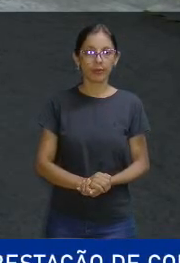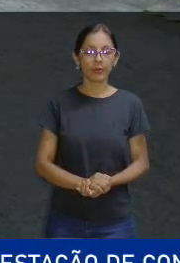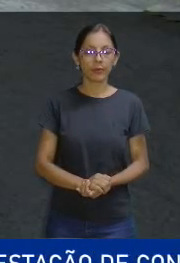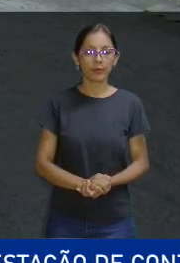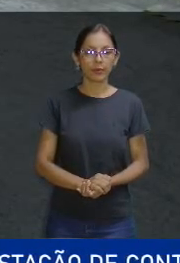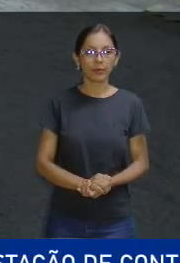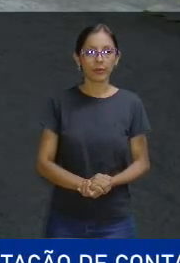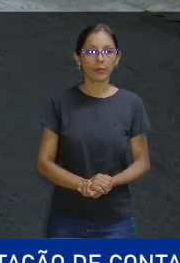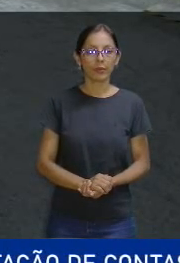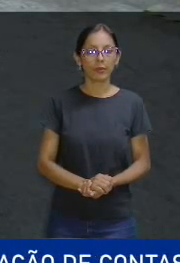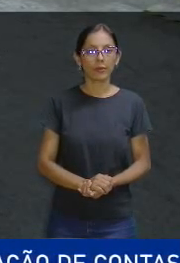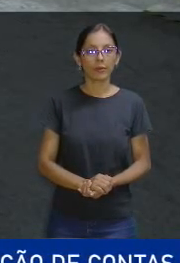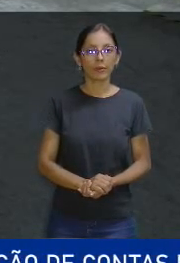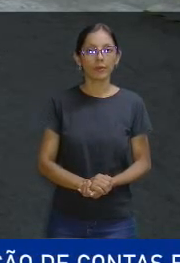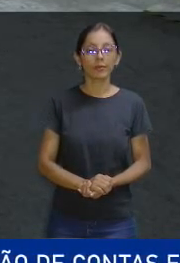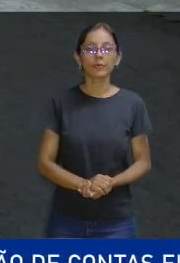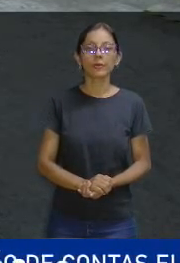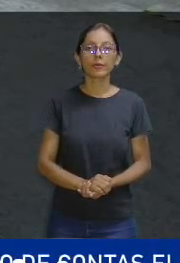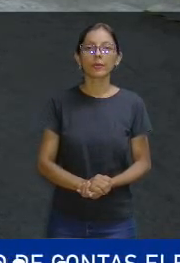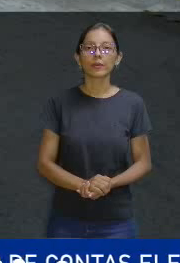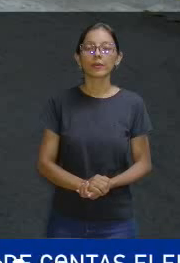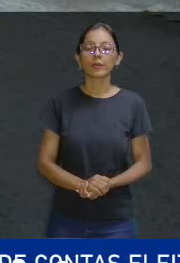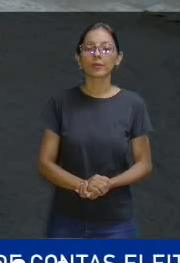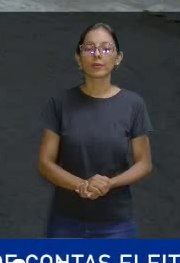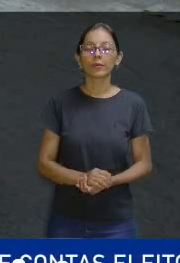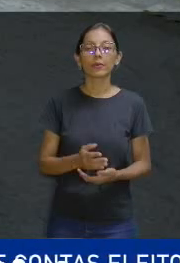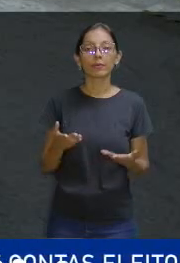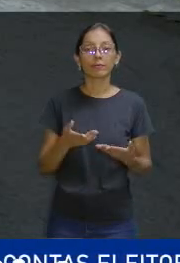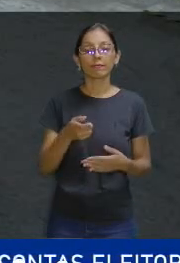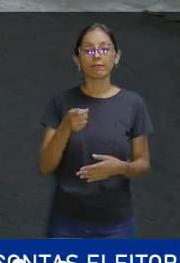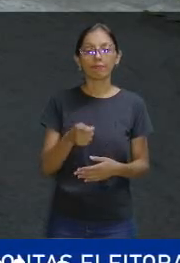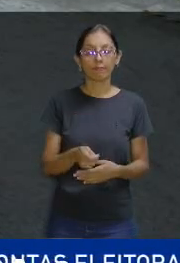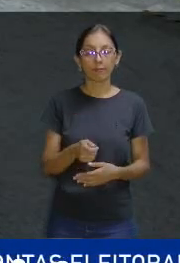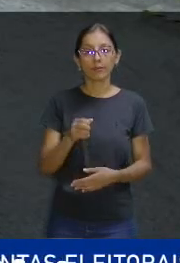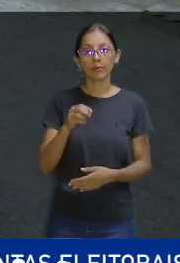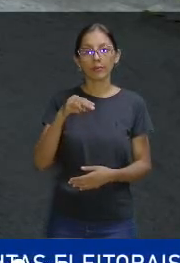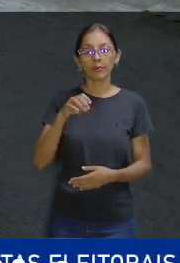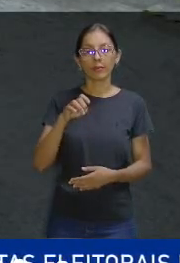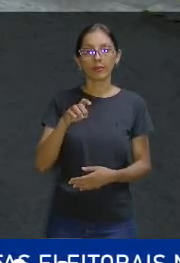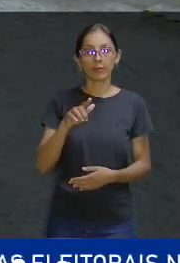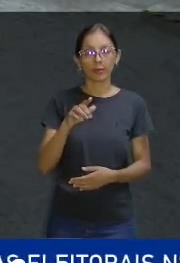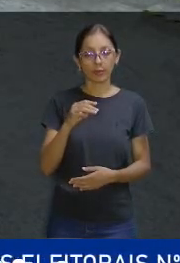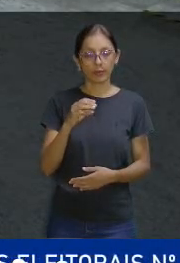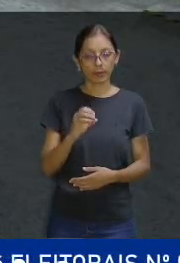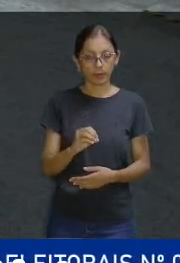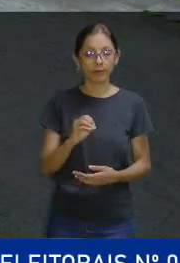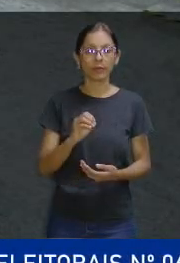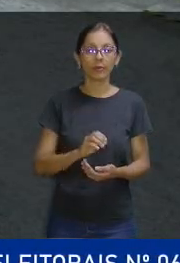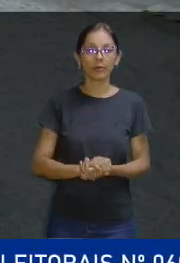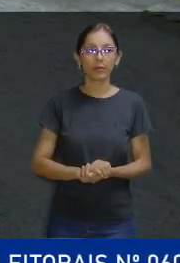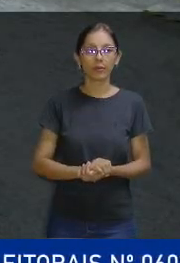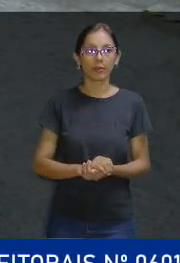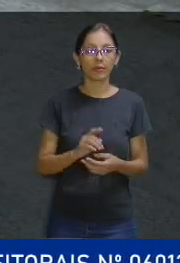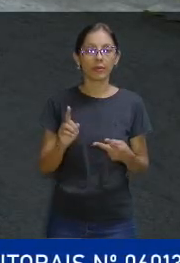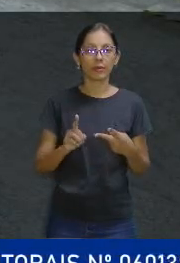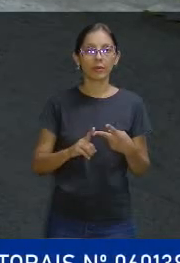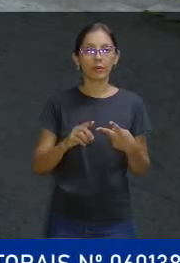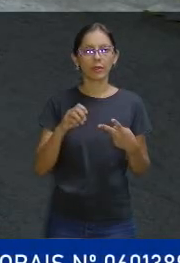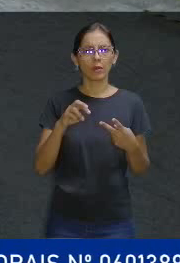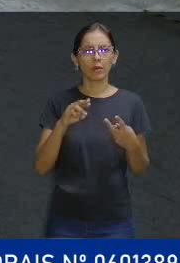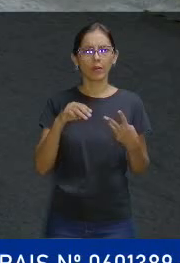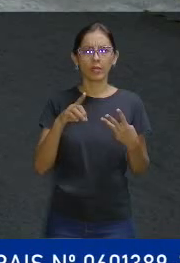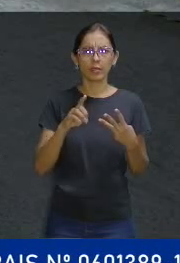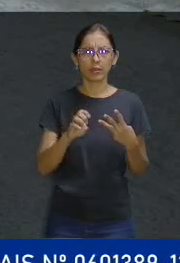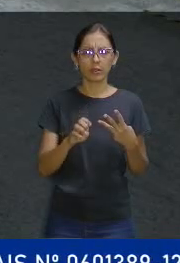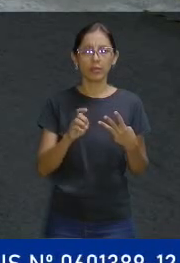igualmente, o juiz... Imagem para o plenário. Juiz Anselmo Gonçalves, Normande Souza e Rivaldo Valente. Senhora Procuradora, está com a